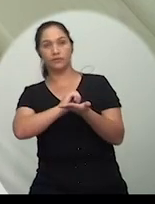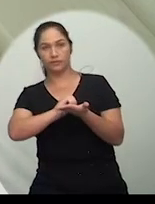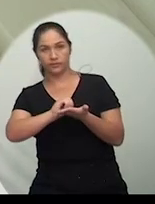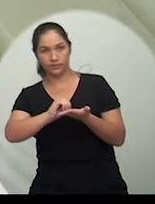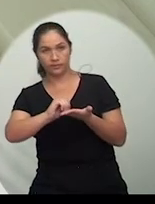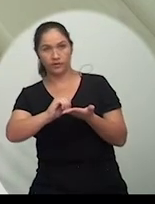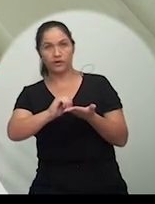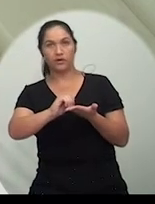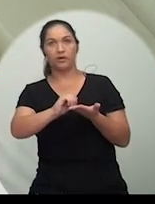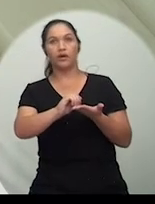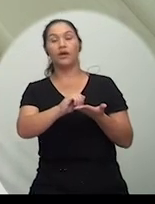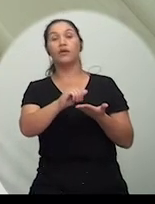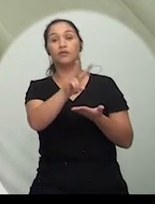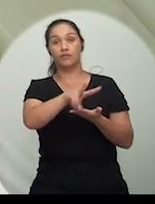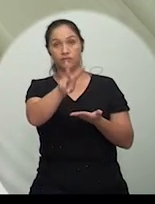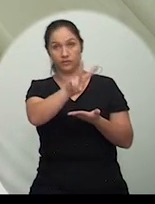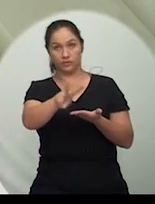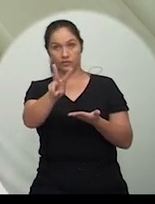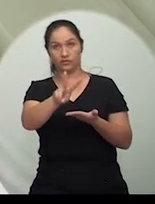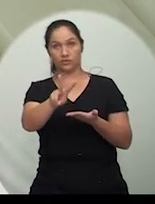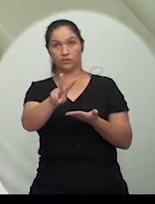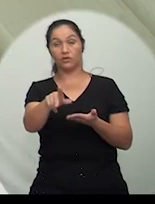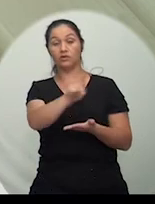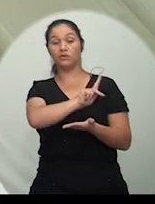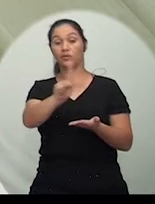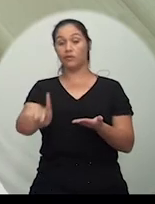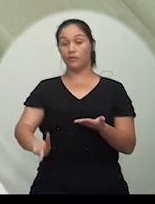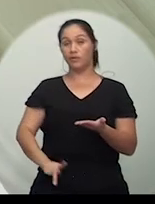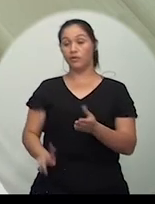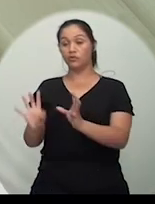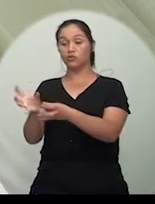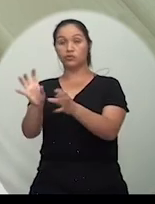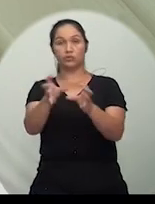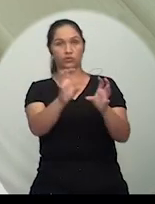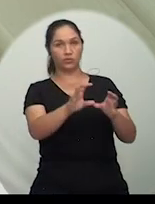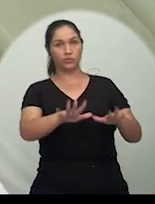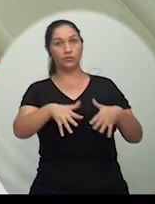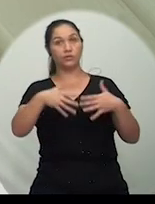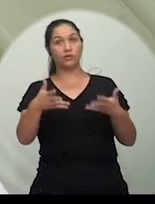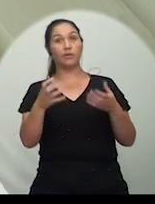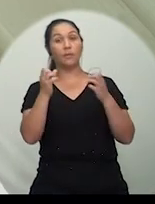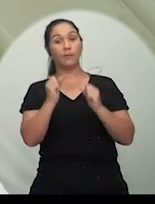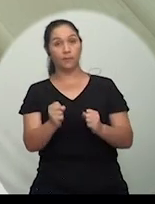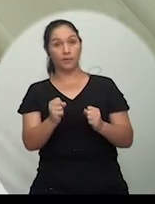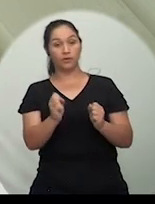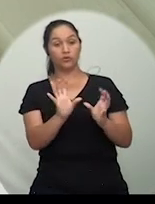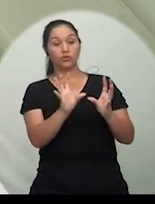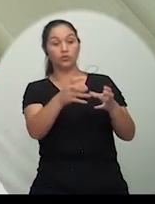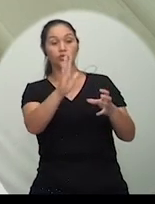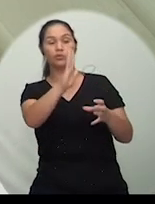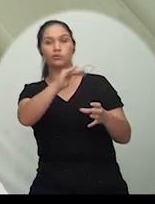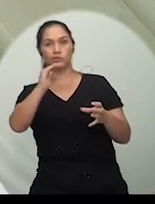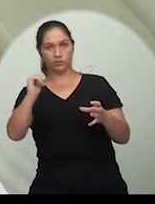de comissões, que, se assim o desejarem, faça a convocação das comissões,